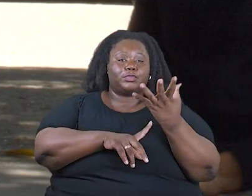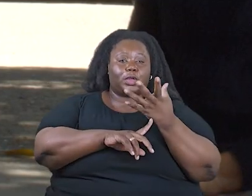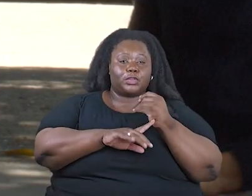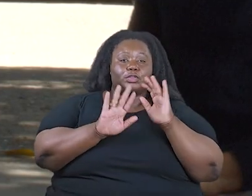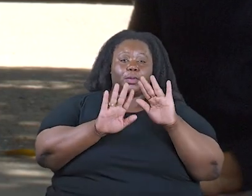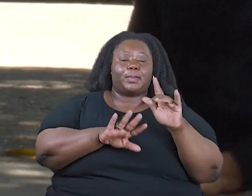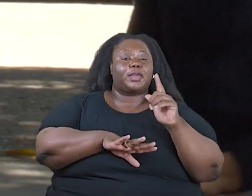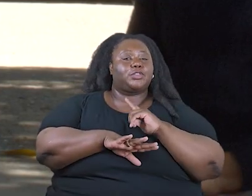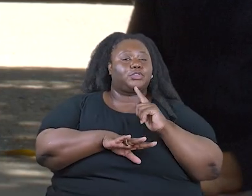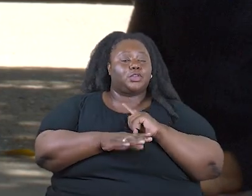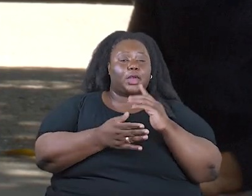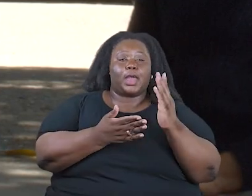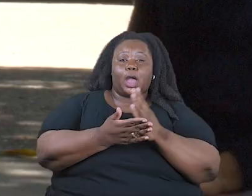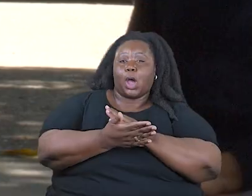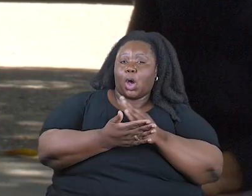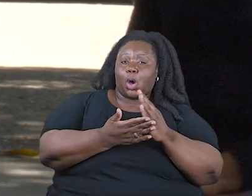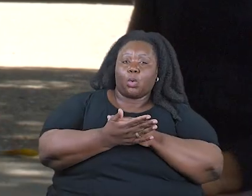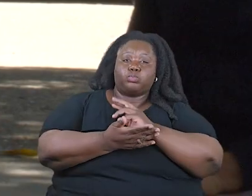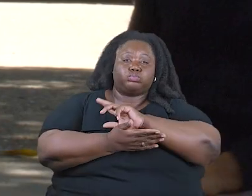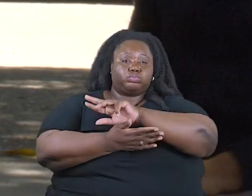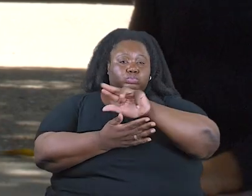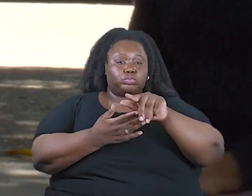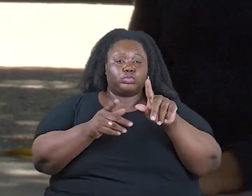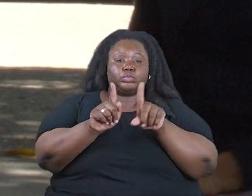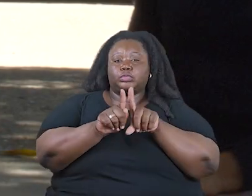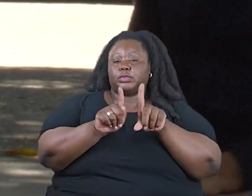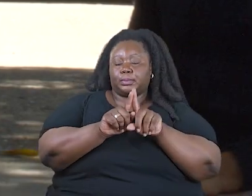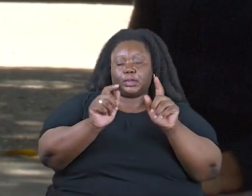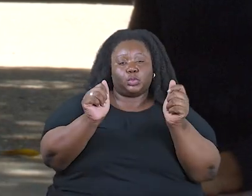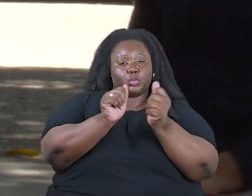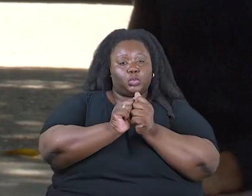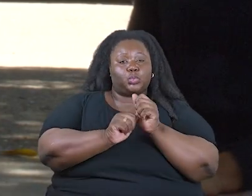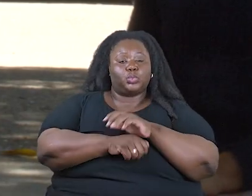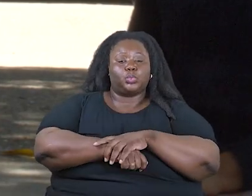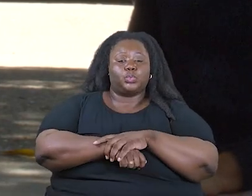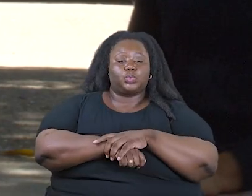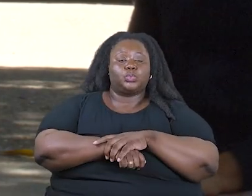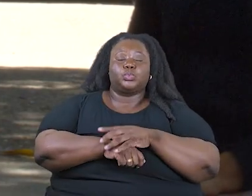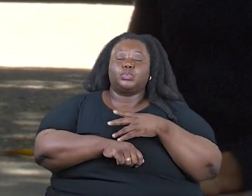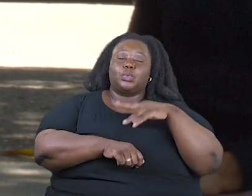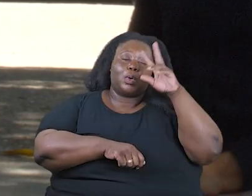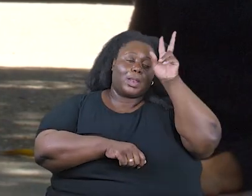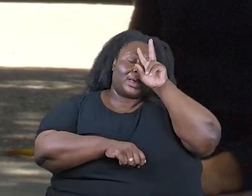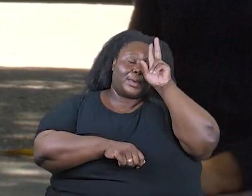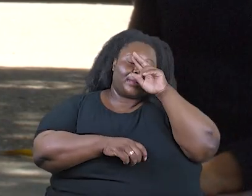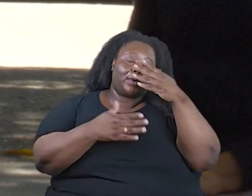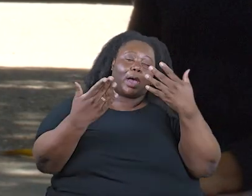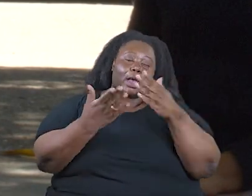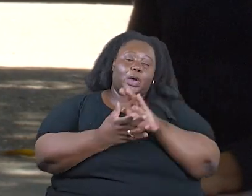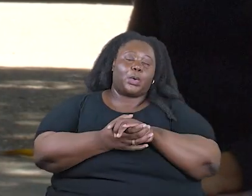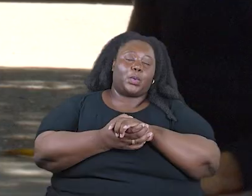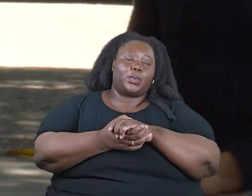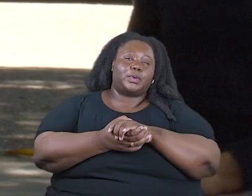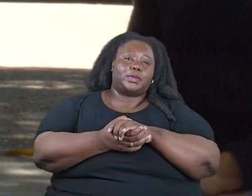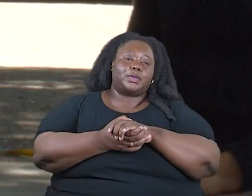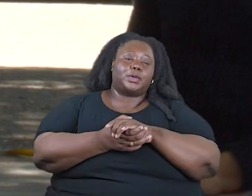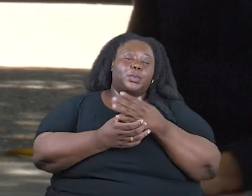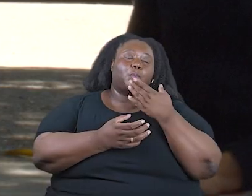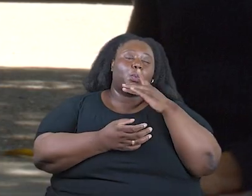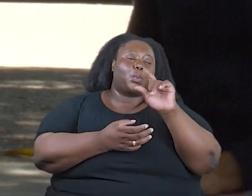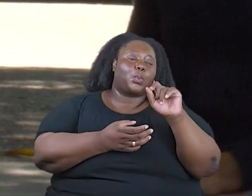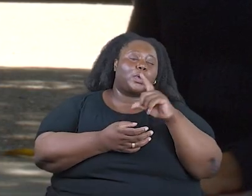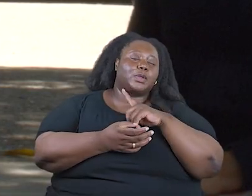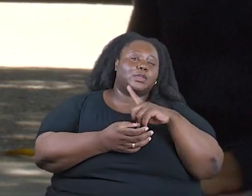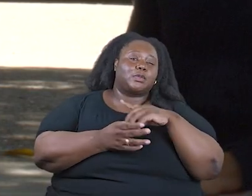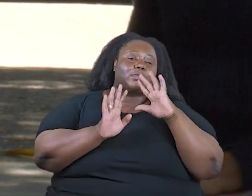tinha alguns múltiplos ali também junto, né? Eu não estou me lembrando agora exatamente o que